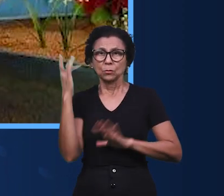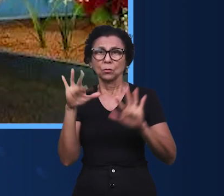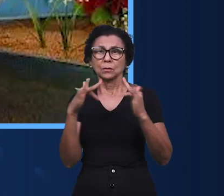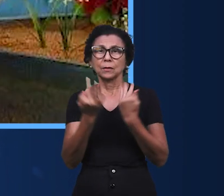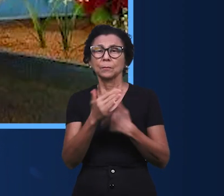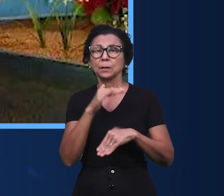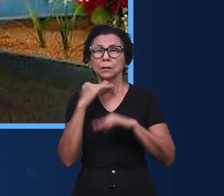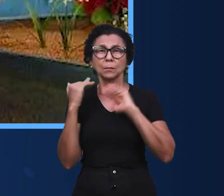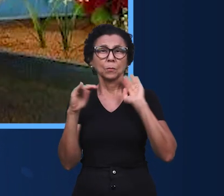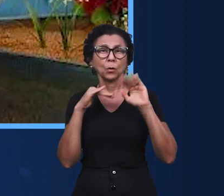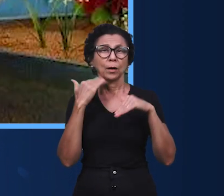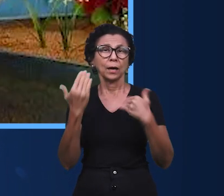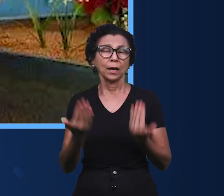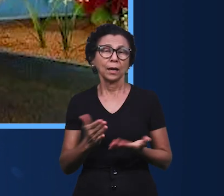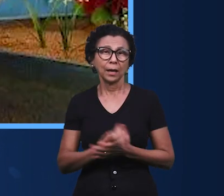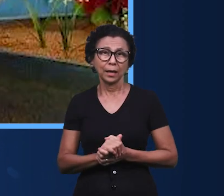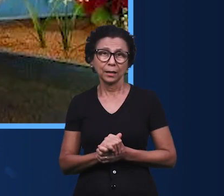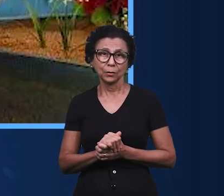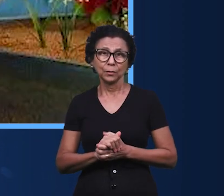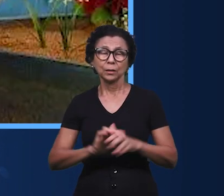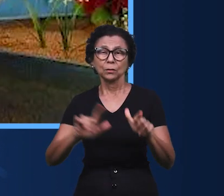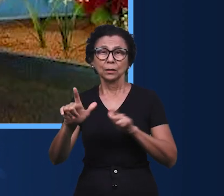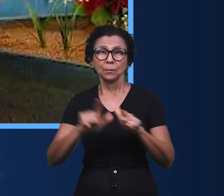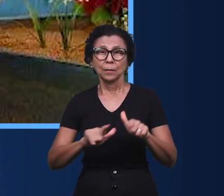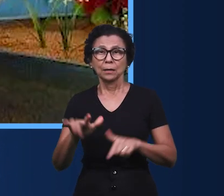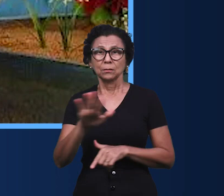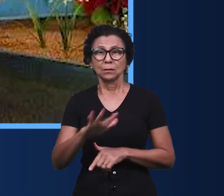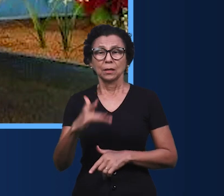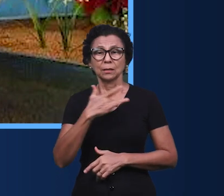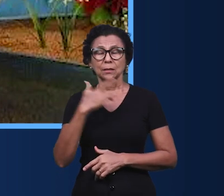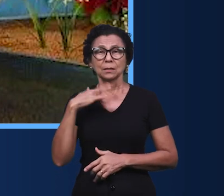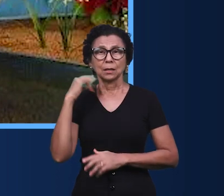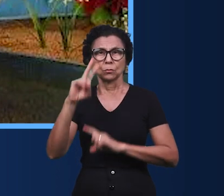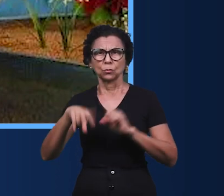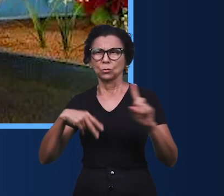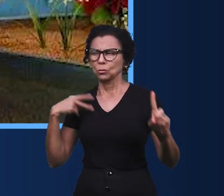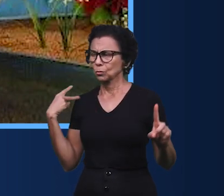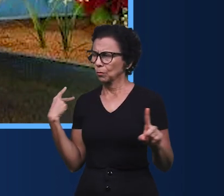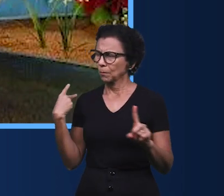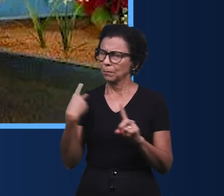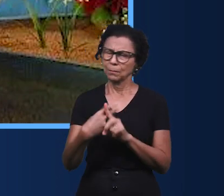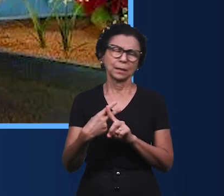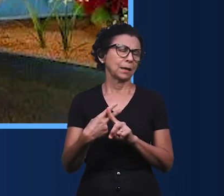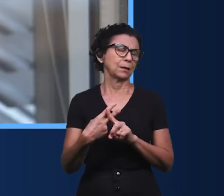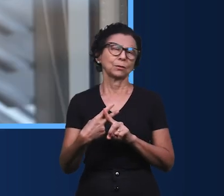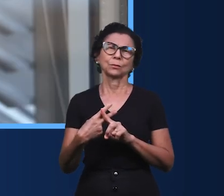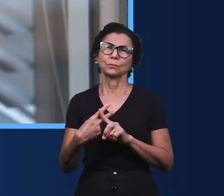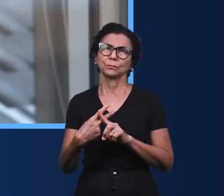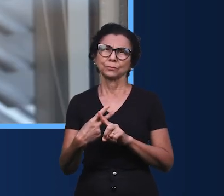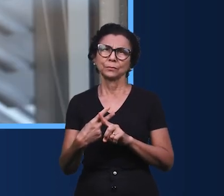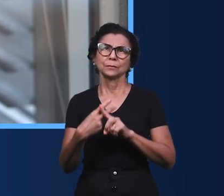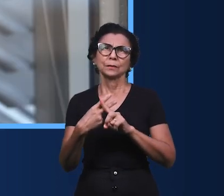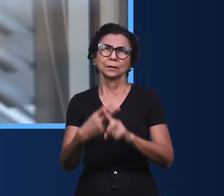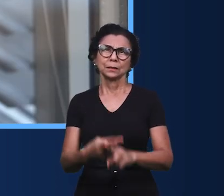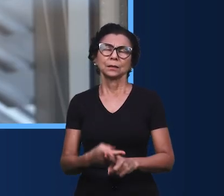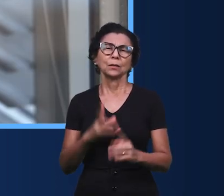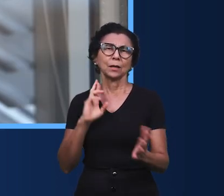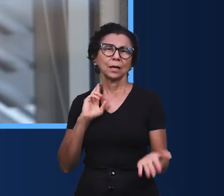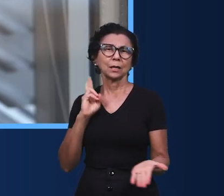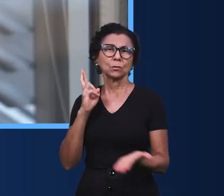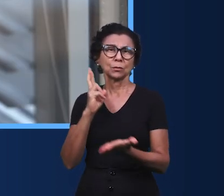a sobrecarga dos serviços de saúde, que contribuíram diretamente para o aumento